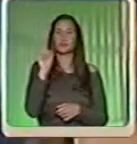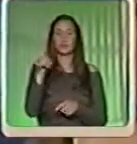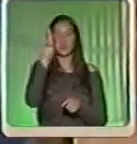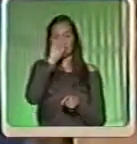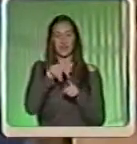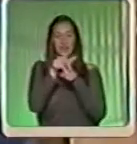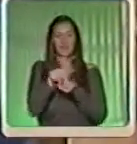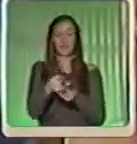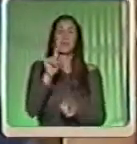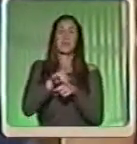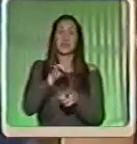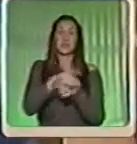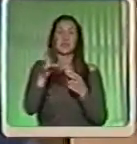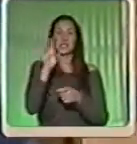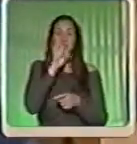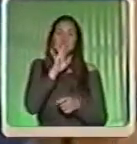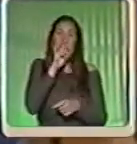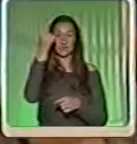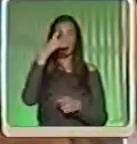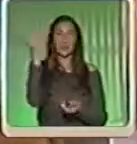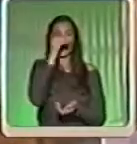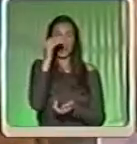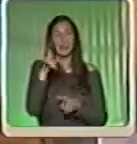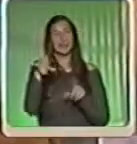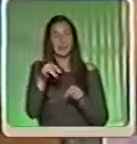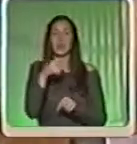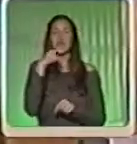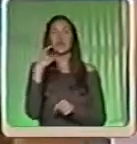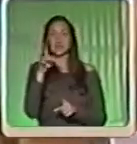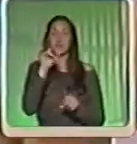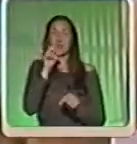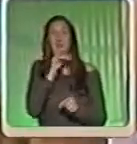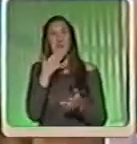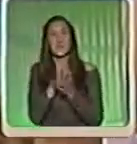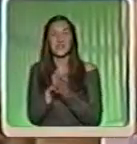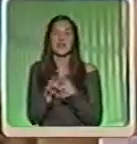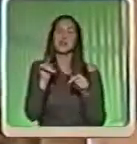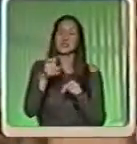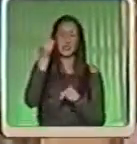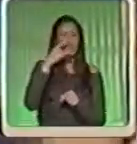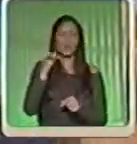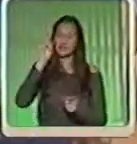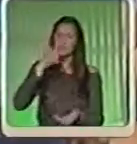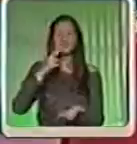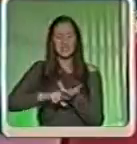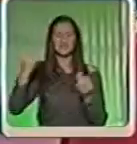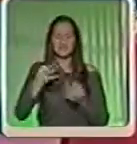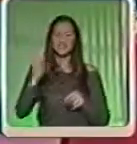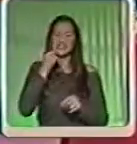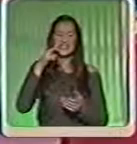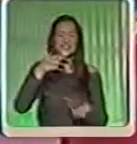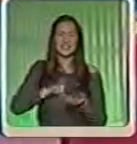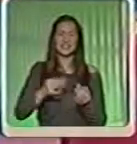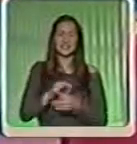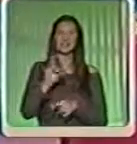fantástica história. Mesmo que não passe de uma lenda, também é de lendas que se vive a doçaria e a gastronomia. Eu já aceitei essa como história. Para mim, é essa história. Passo a